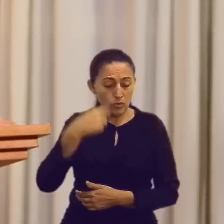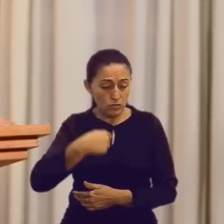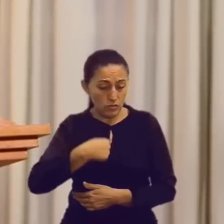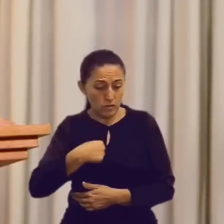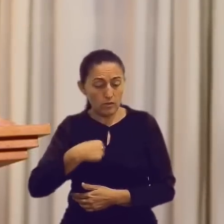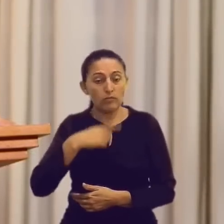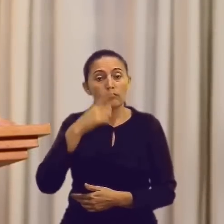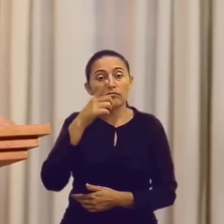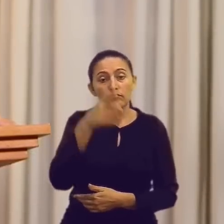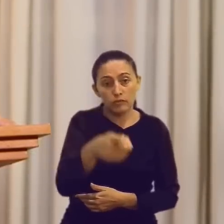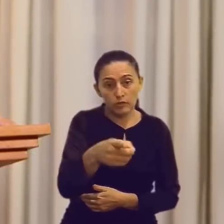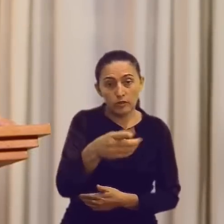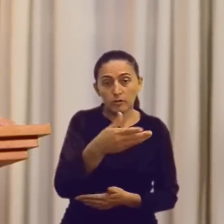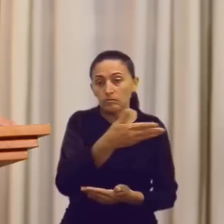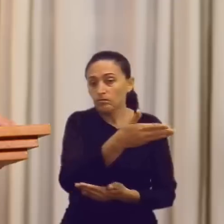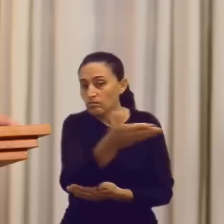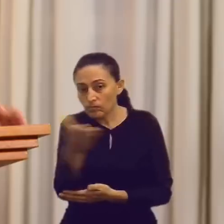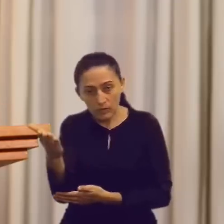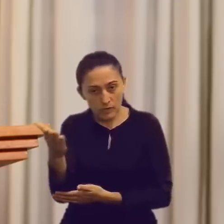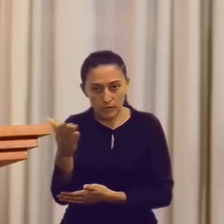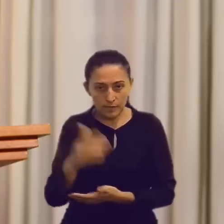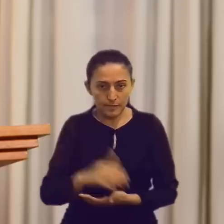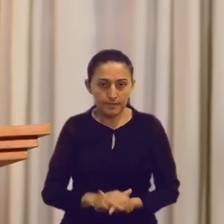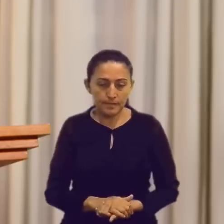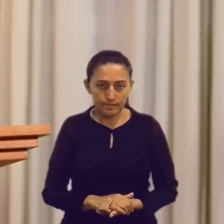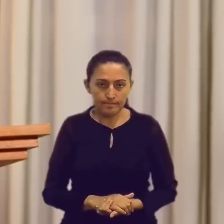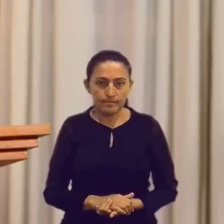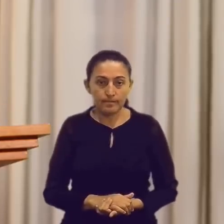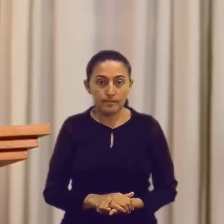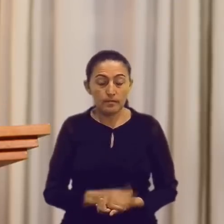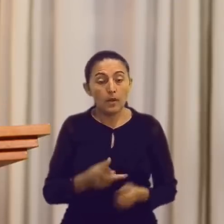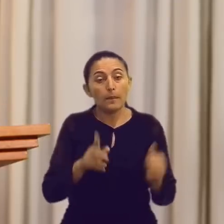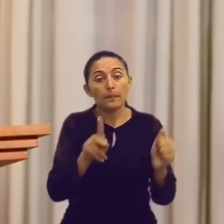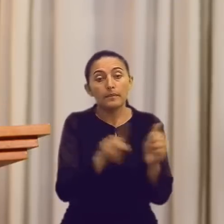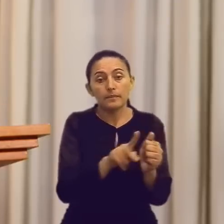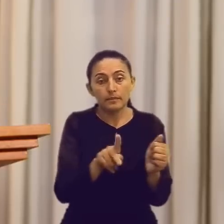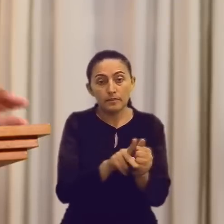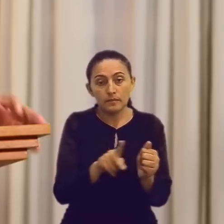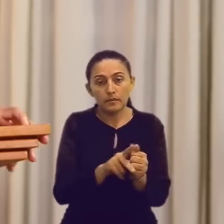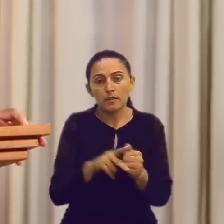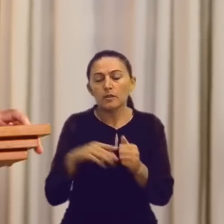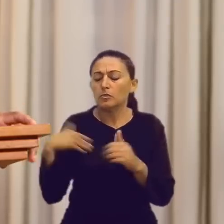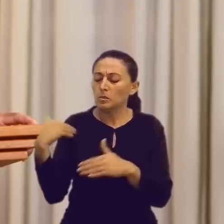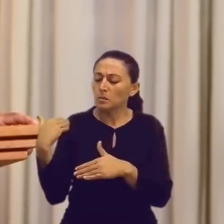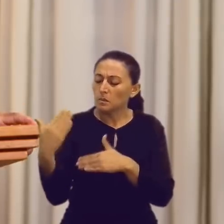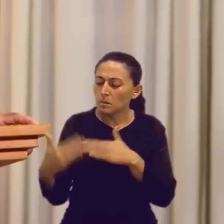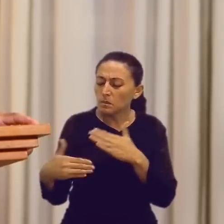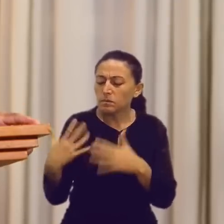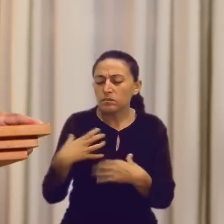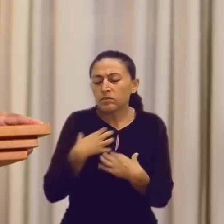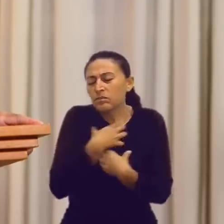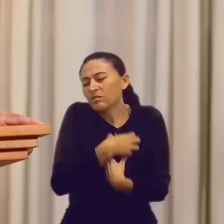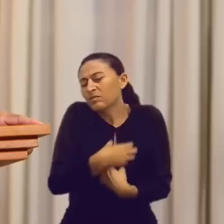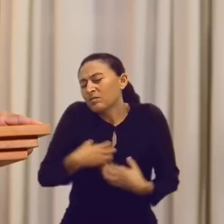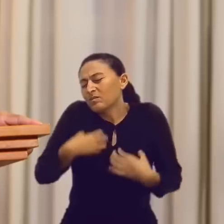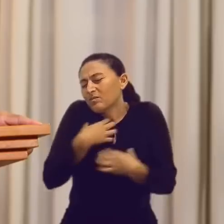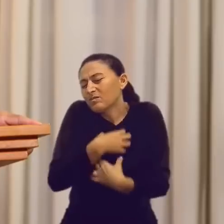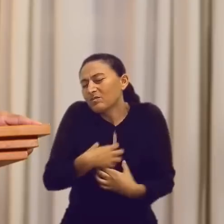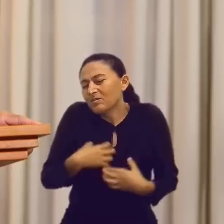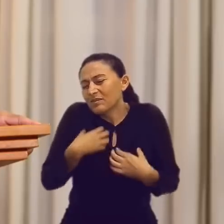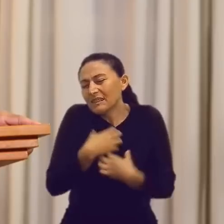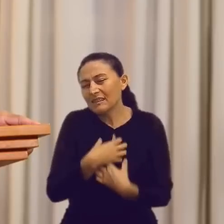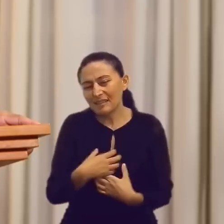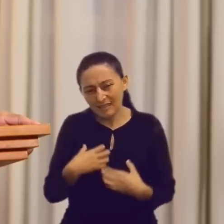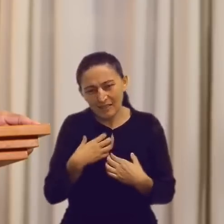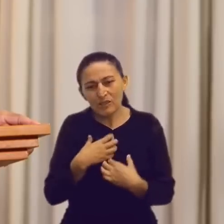você. Queridos, Pedro passou por essa grande angústia e